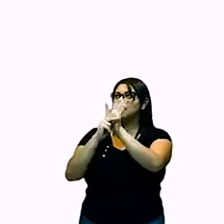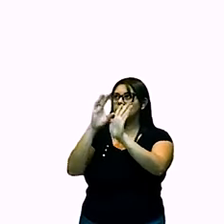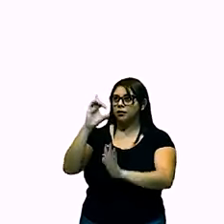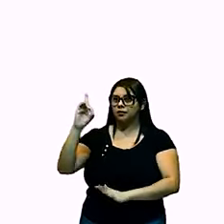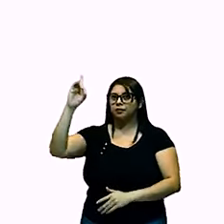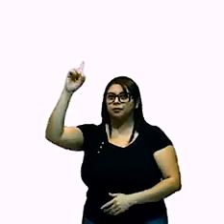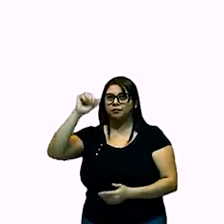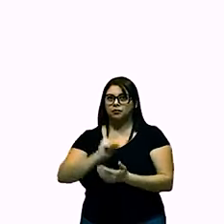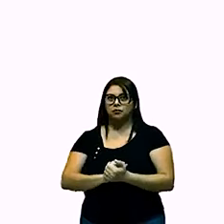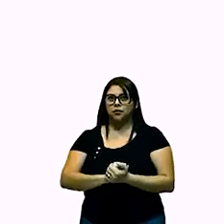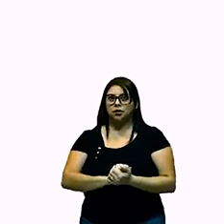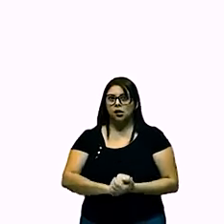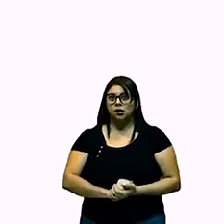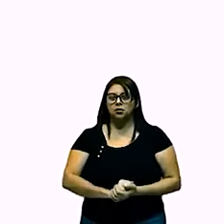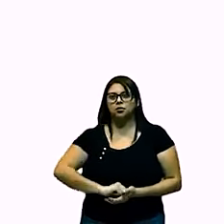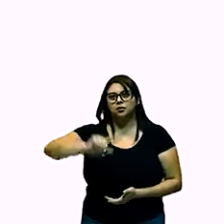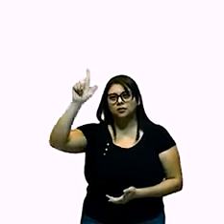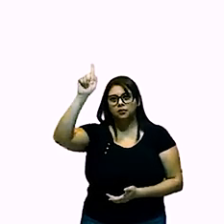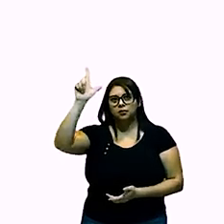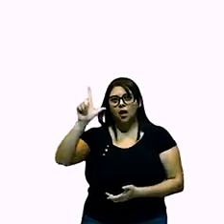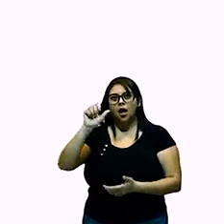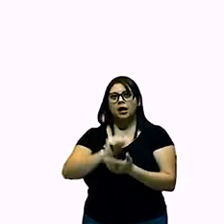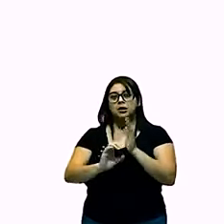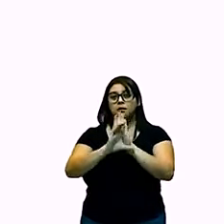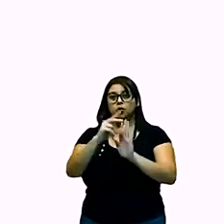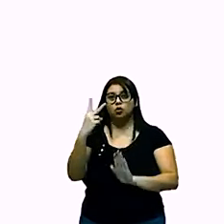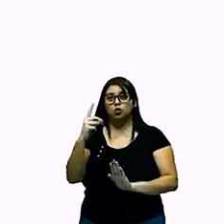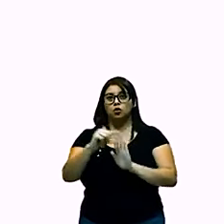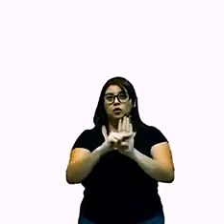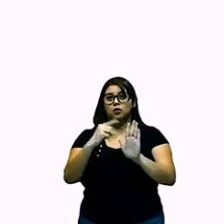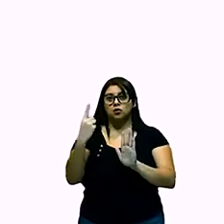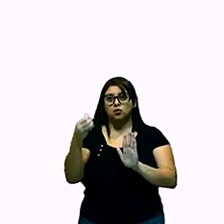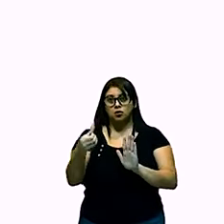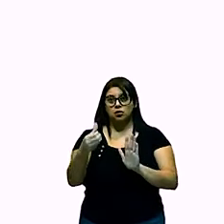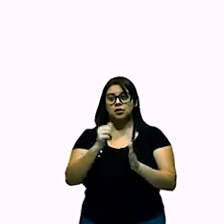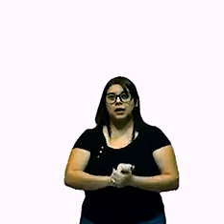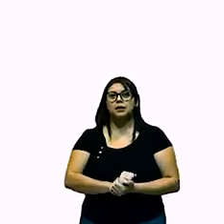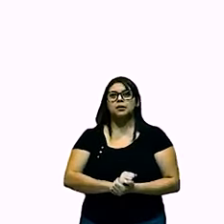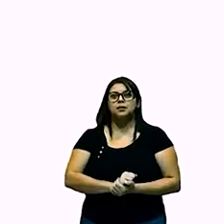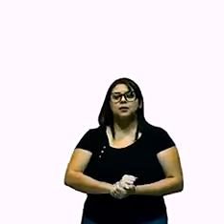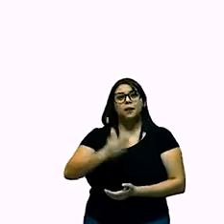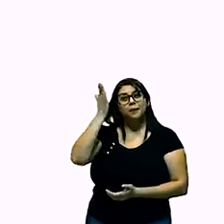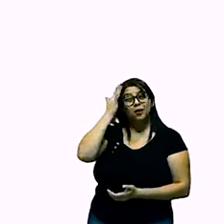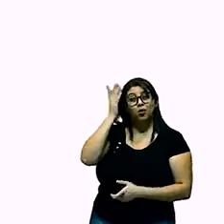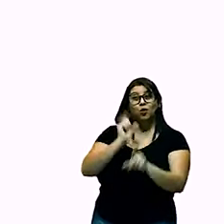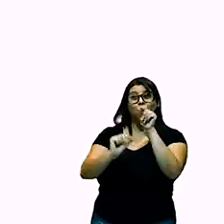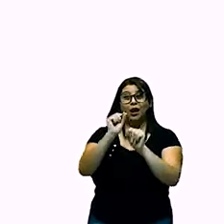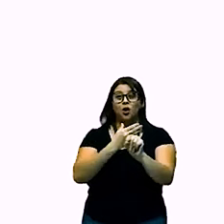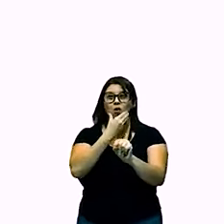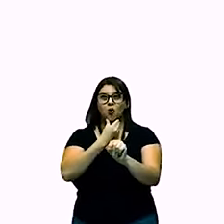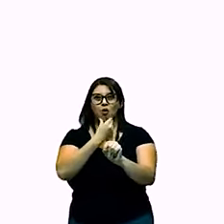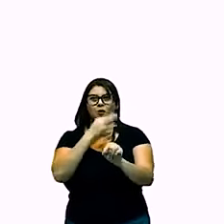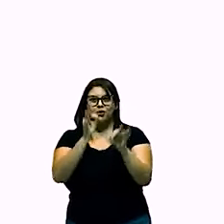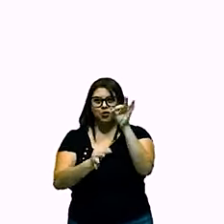Gálatas, capítulo 2, versículo 16, diz: sabendo, contudo, que o homem não é justificado por obras da